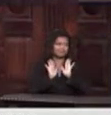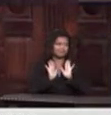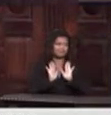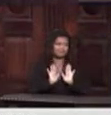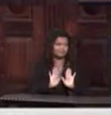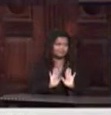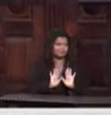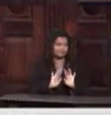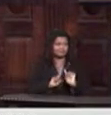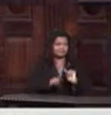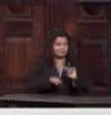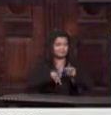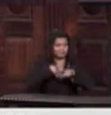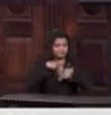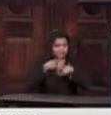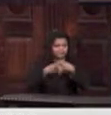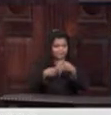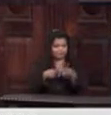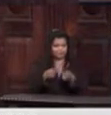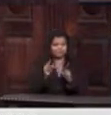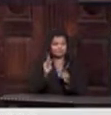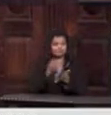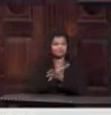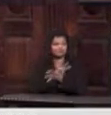Volta Redonda, venderam a Uzi Minas,